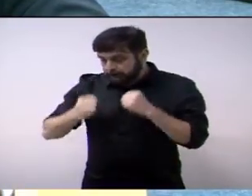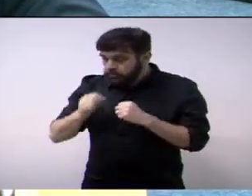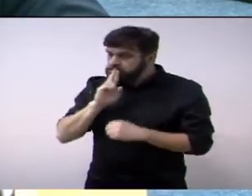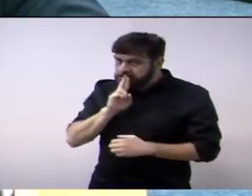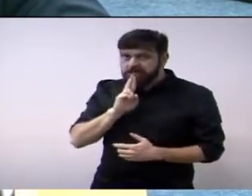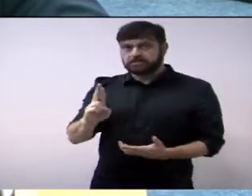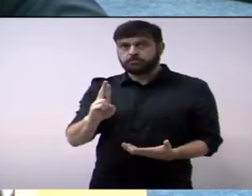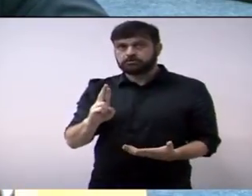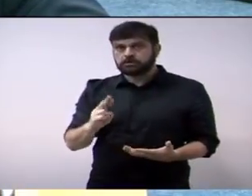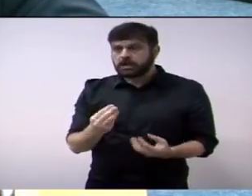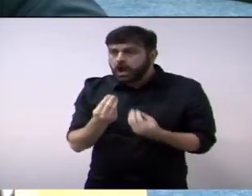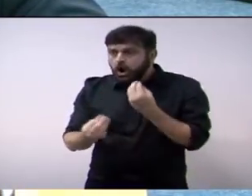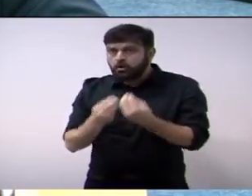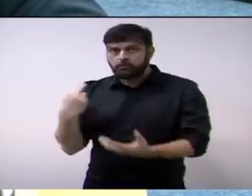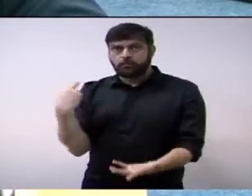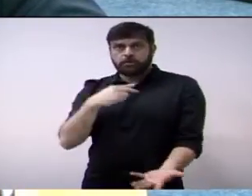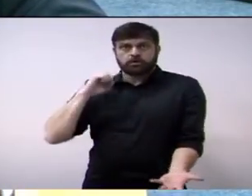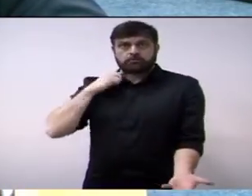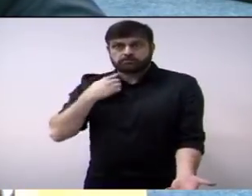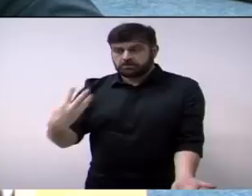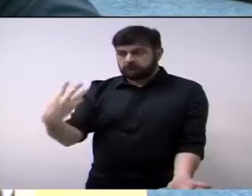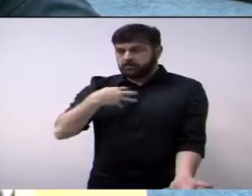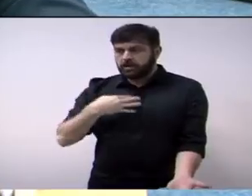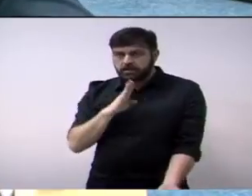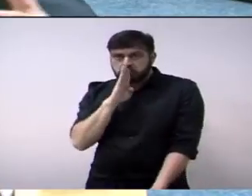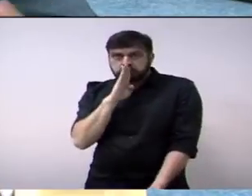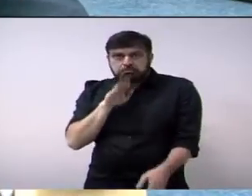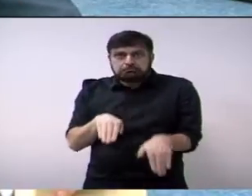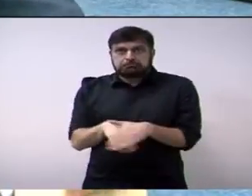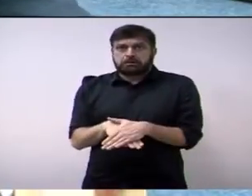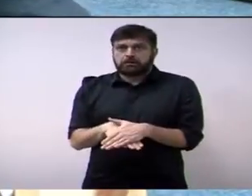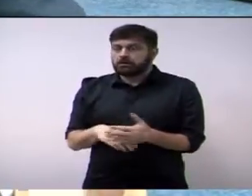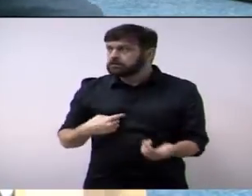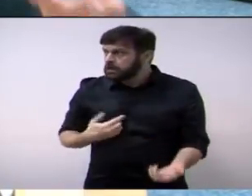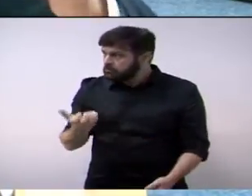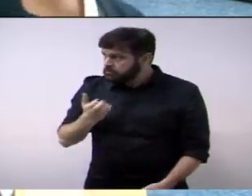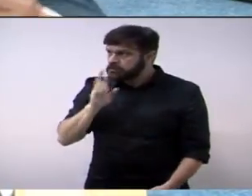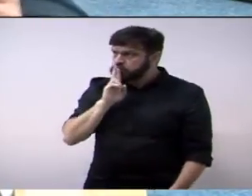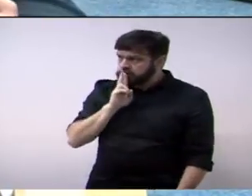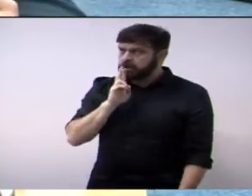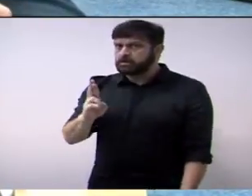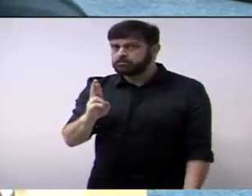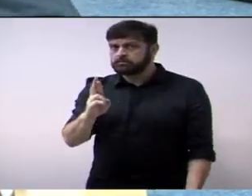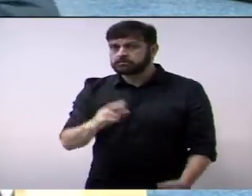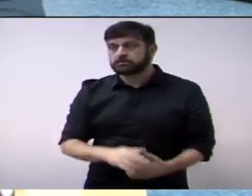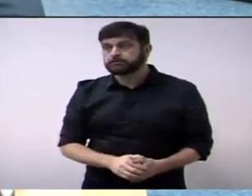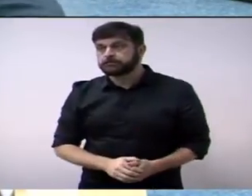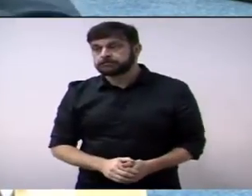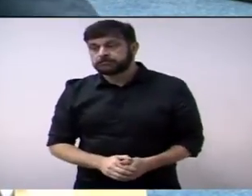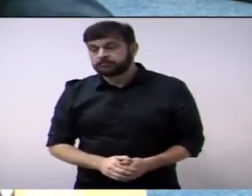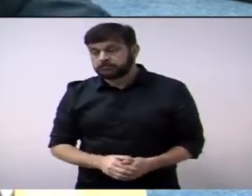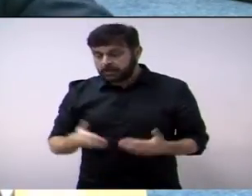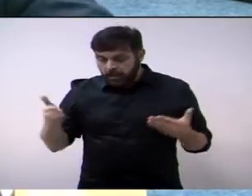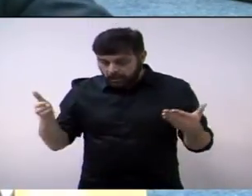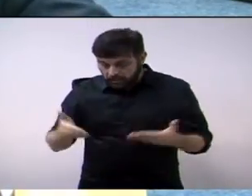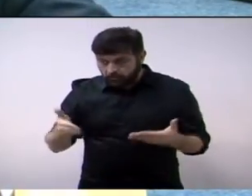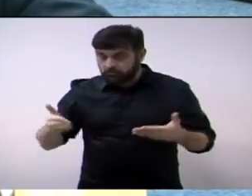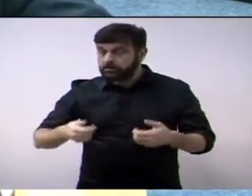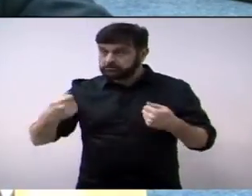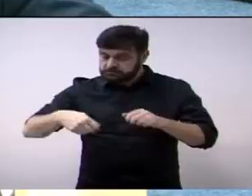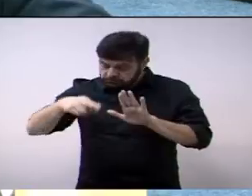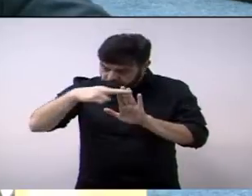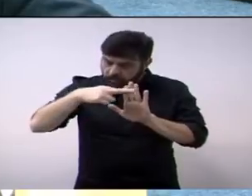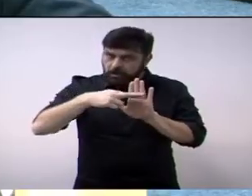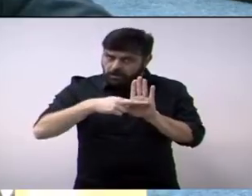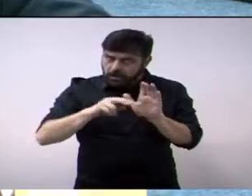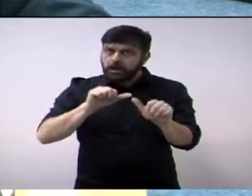quando citado se falar. Mas eu entendo sobre a situação de quando você de fazer agora todas